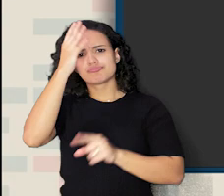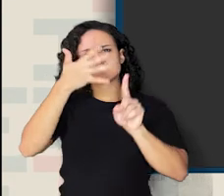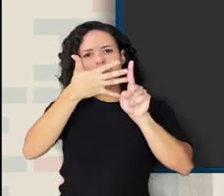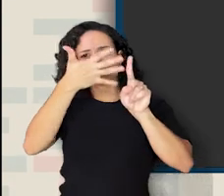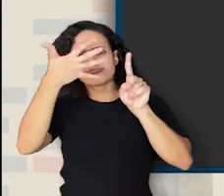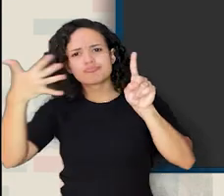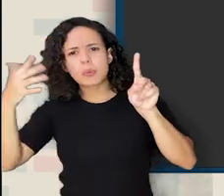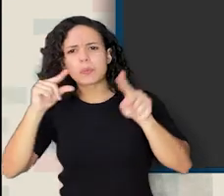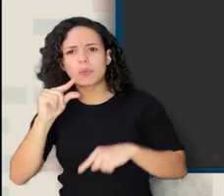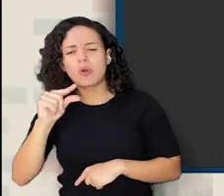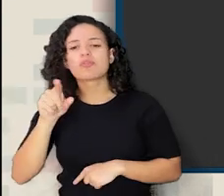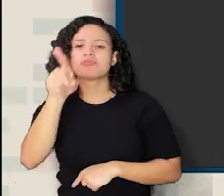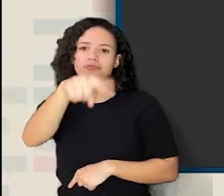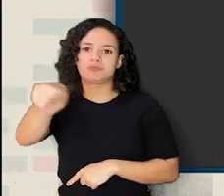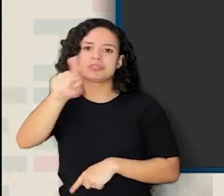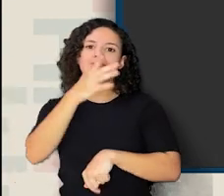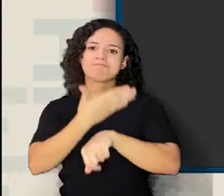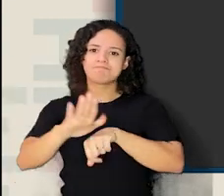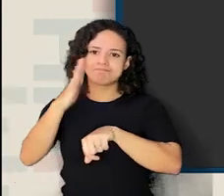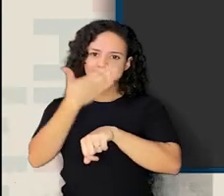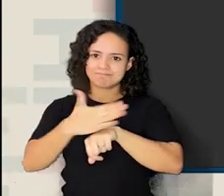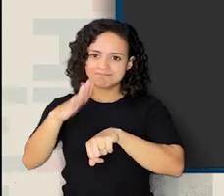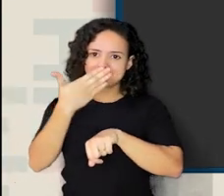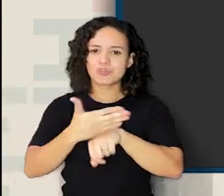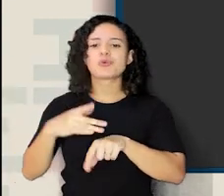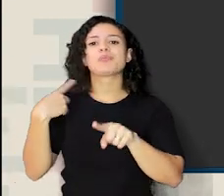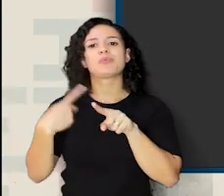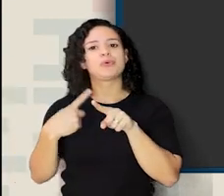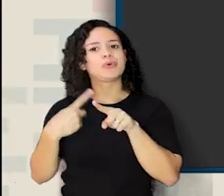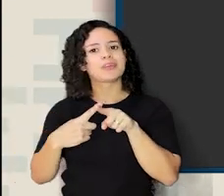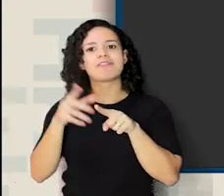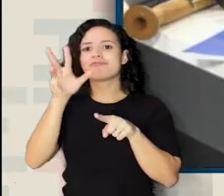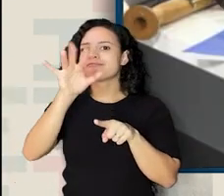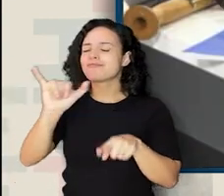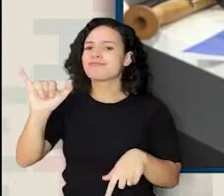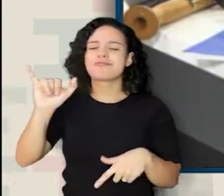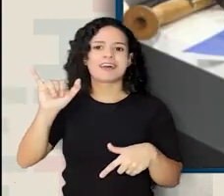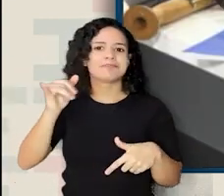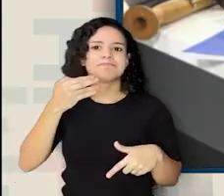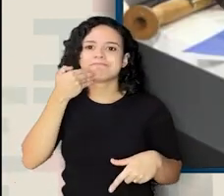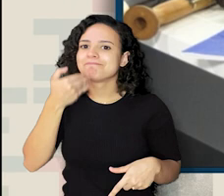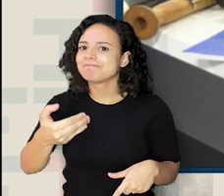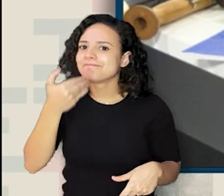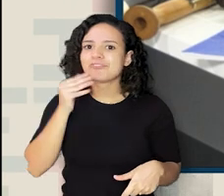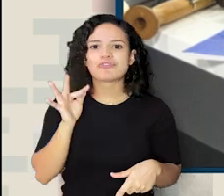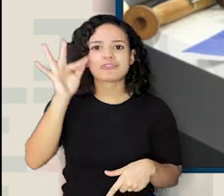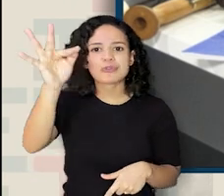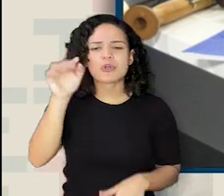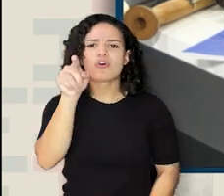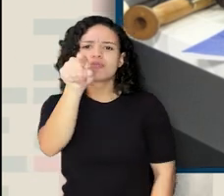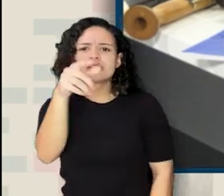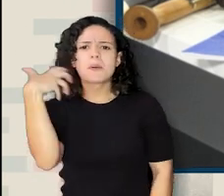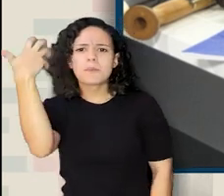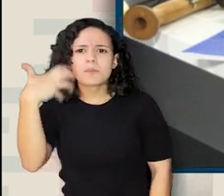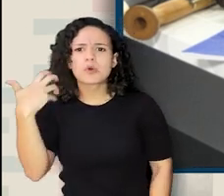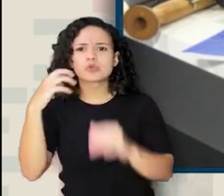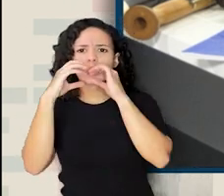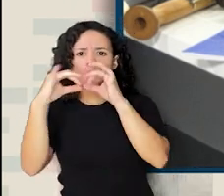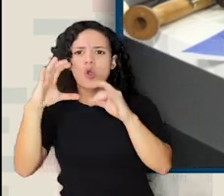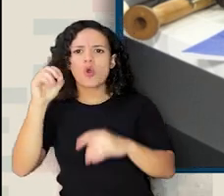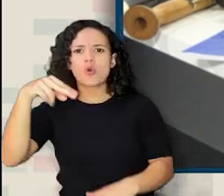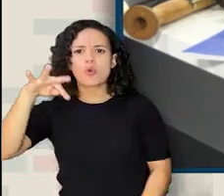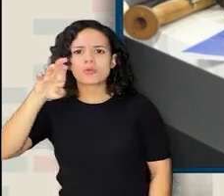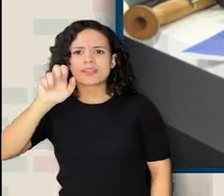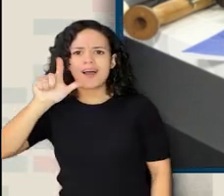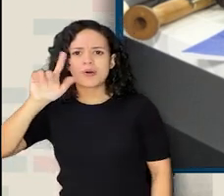um conhecimento já de partitura, faça esse exercício, porque vai ser muito exigido de você. Você está